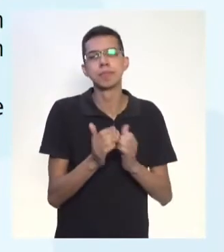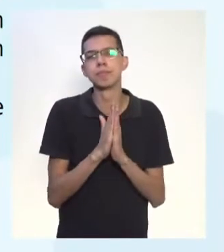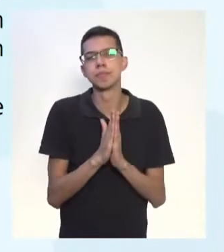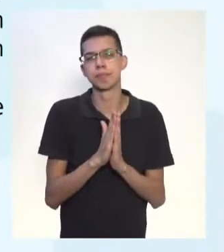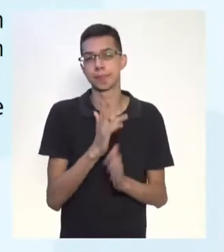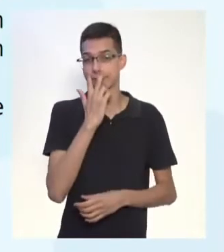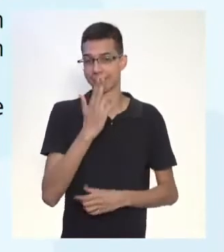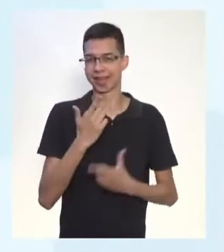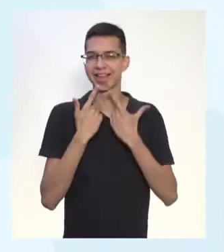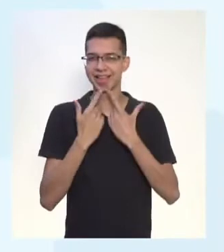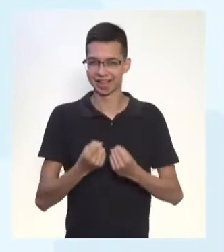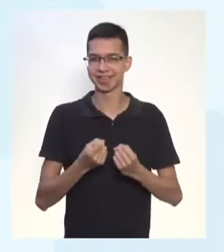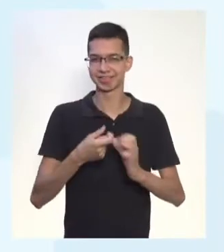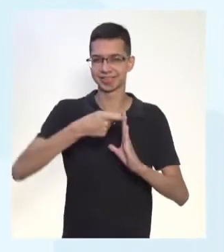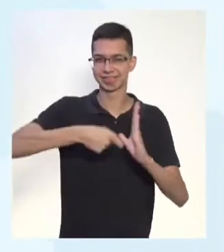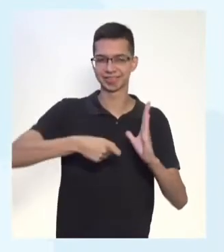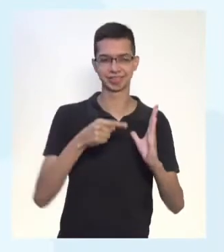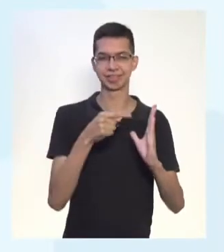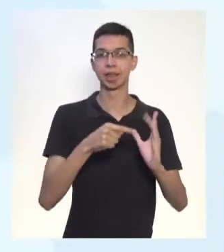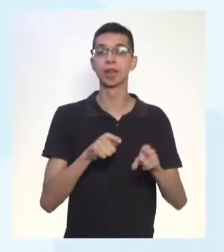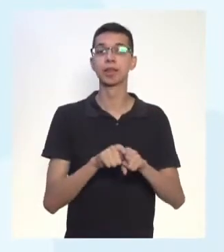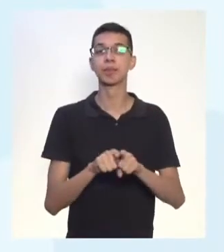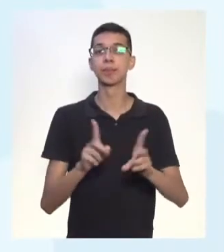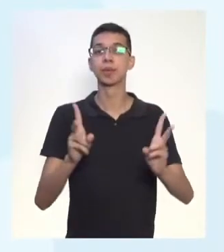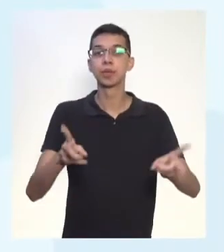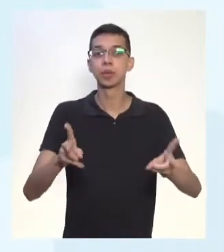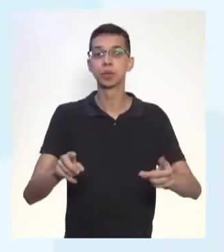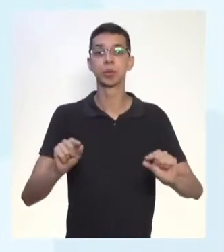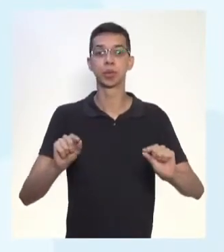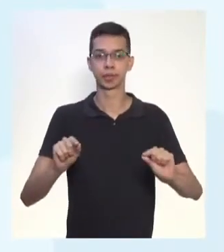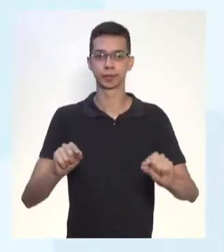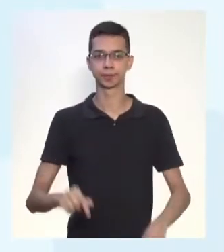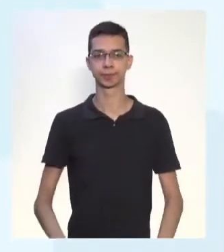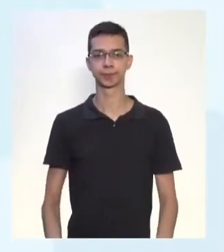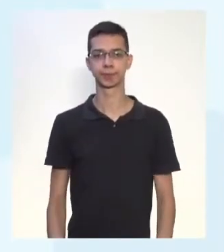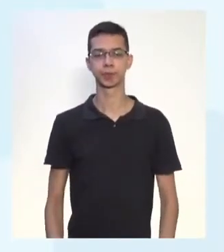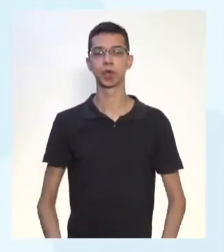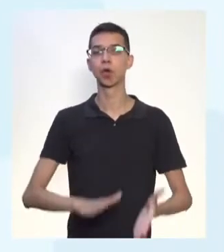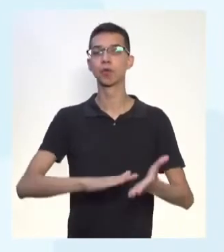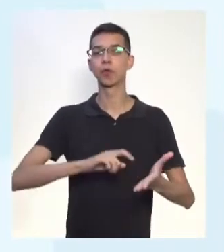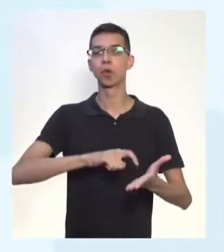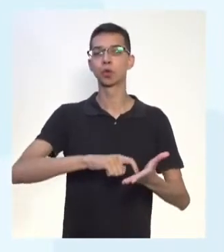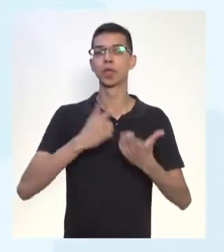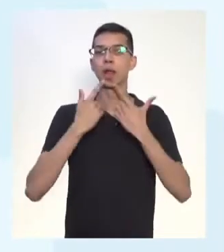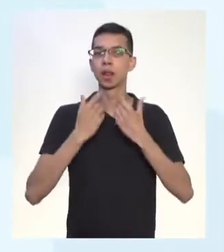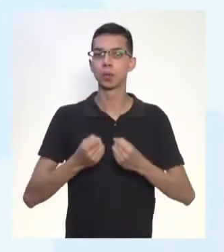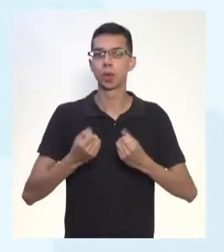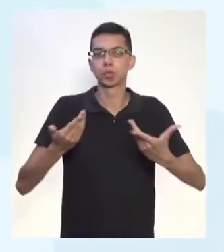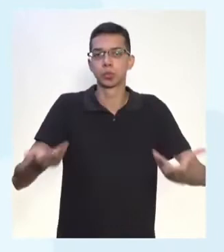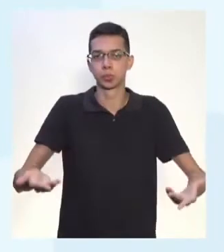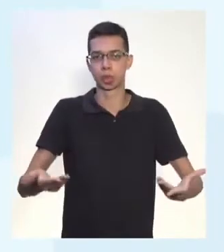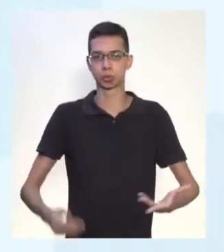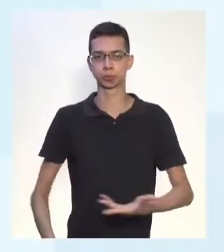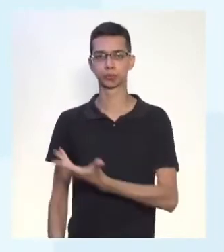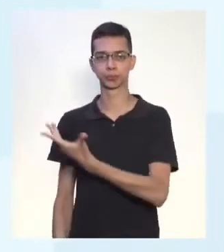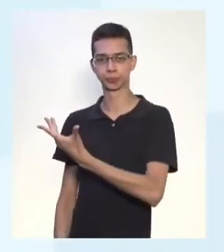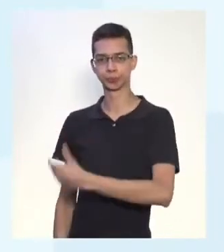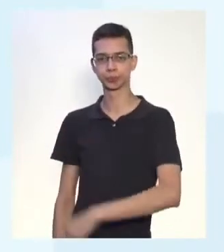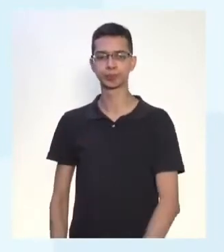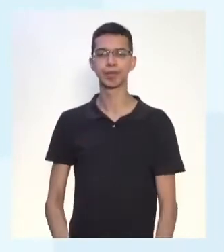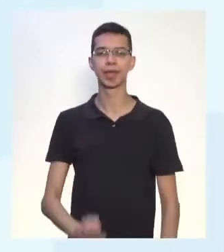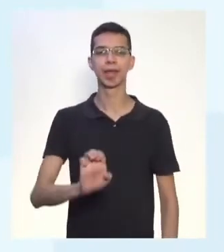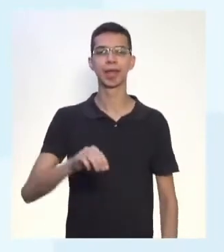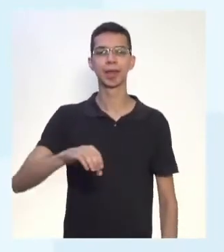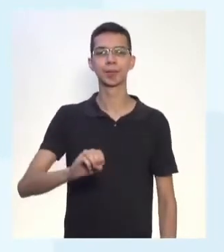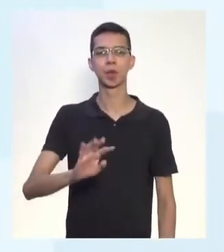nós também temos a função da linguagem. A linguagem com função emotiva é chamada de